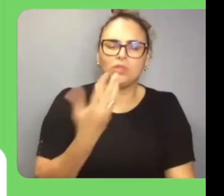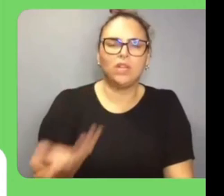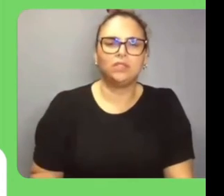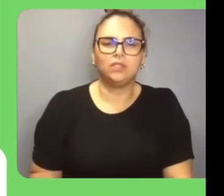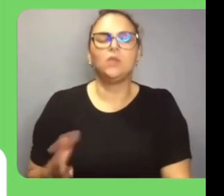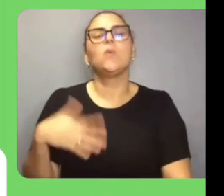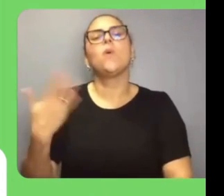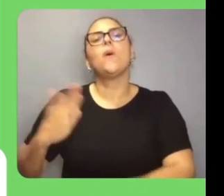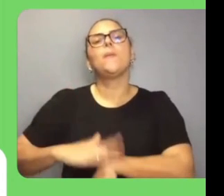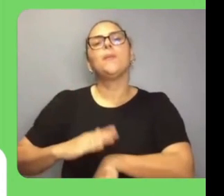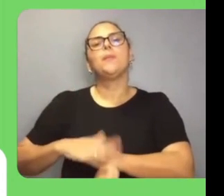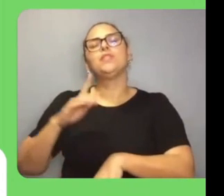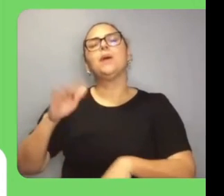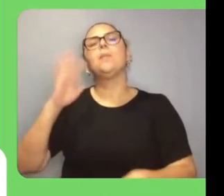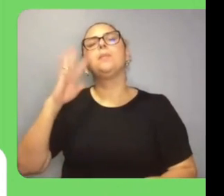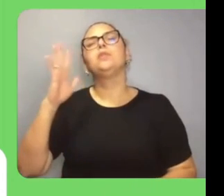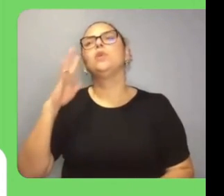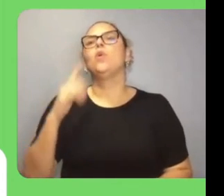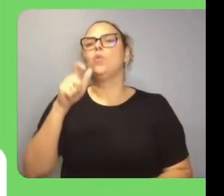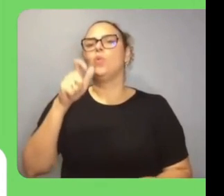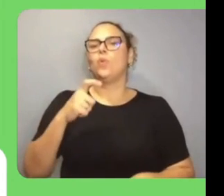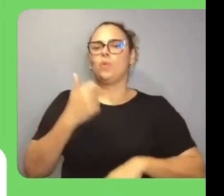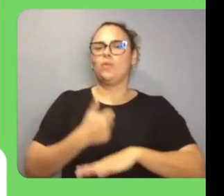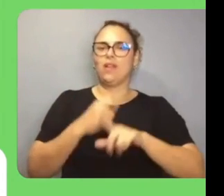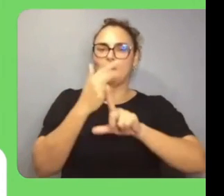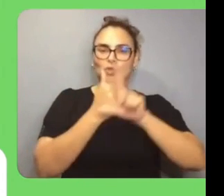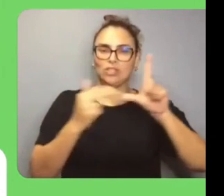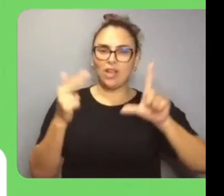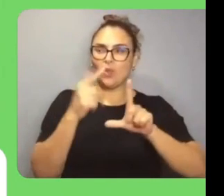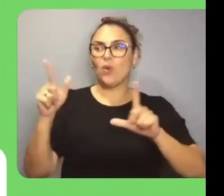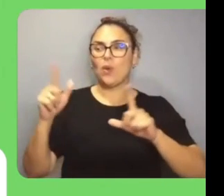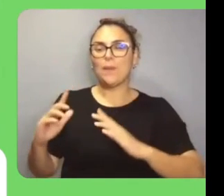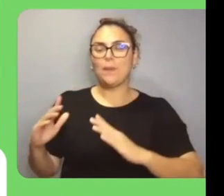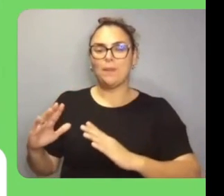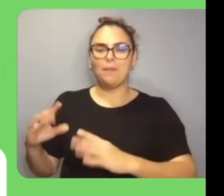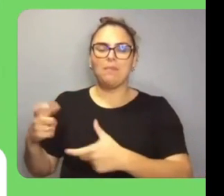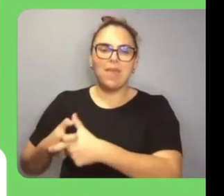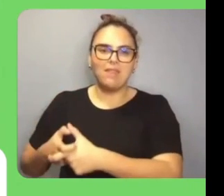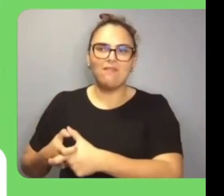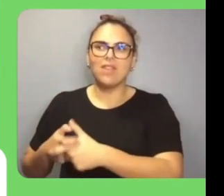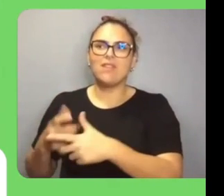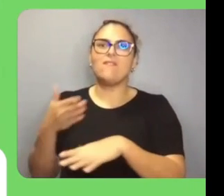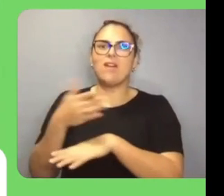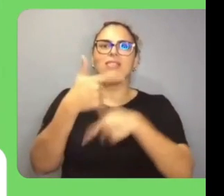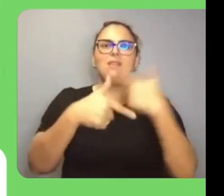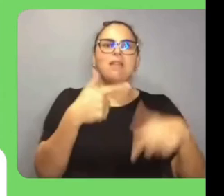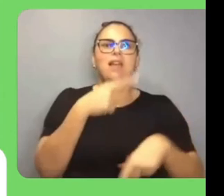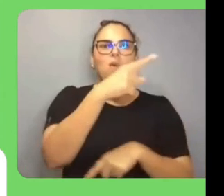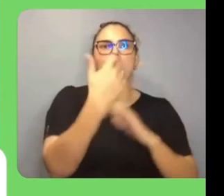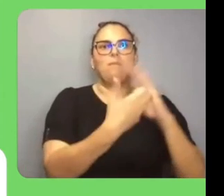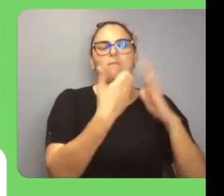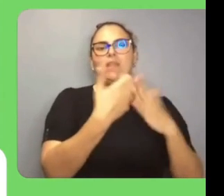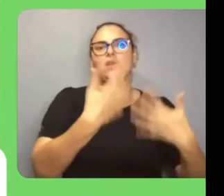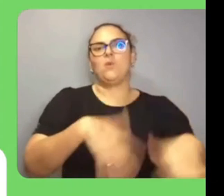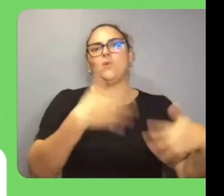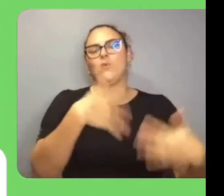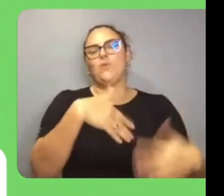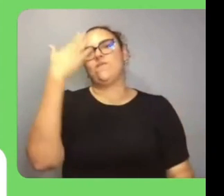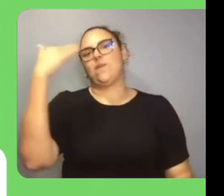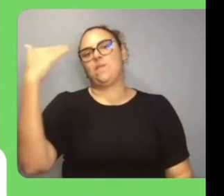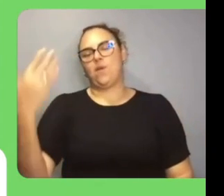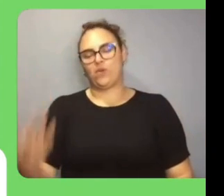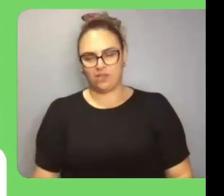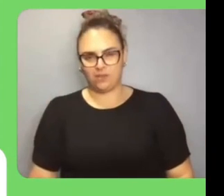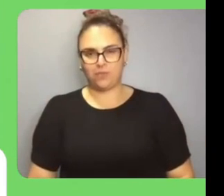se imaginou um ilustrador periférico ter a chance de trabalhar para uma marca grande? Porque a gente também... Eu